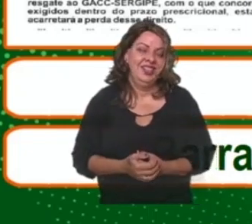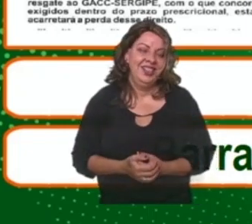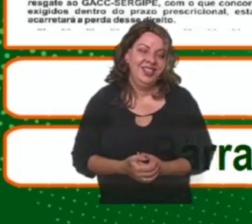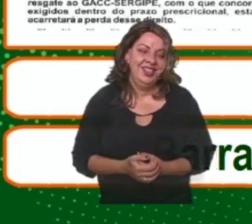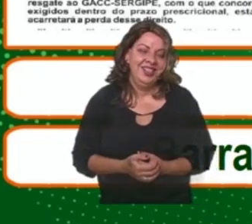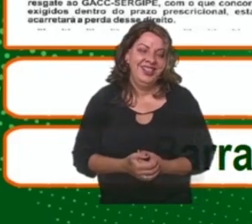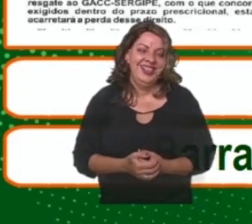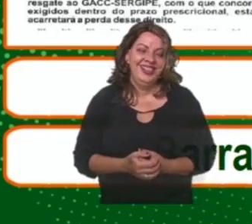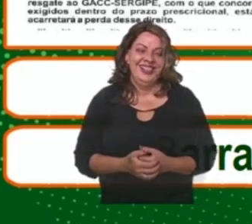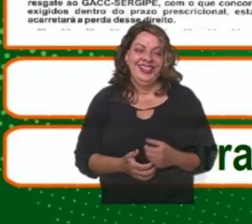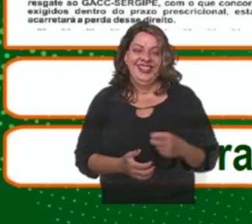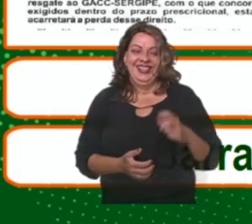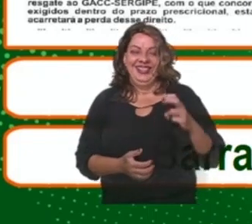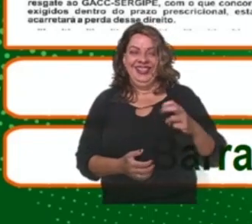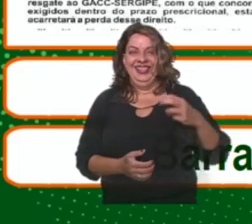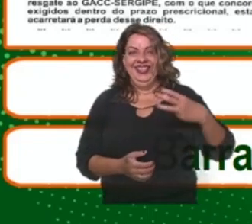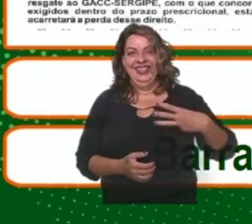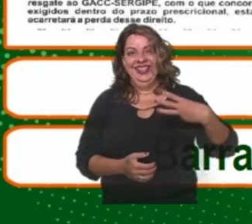Bom demais,